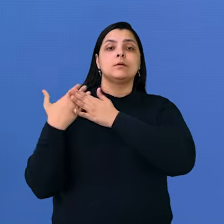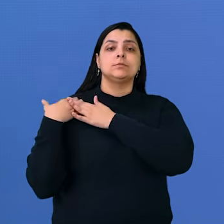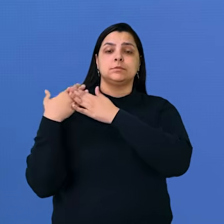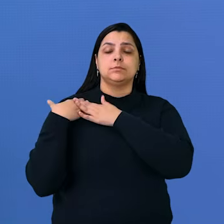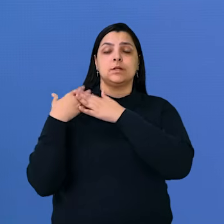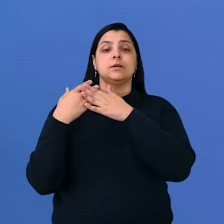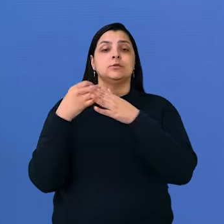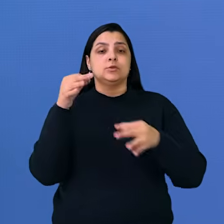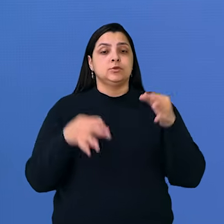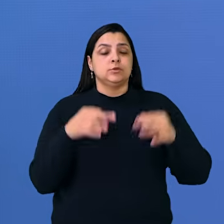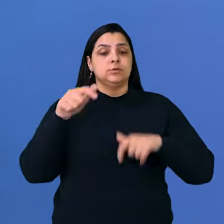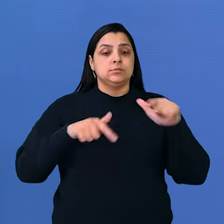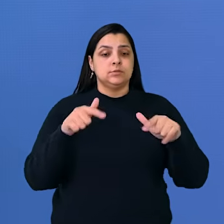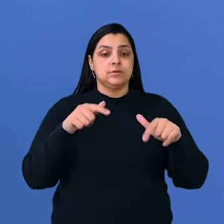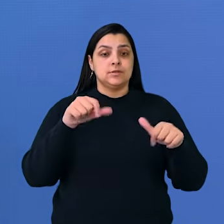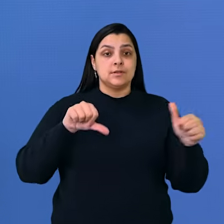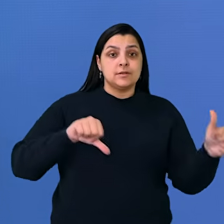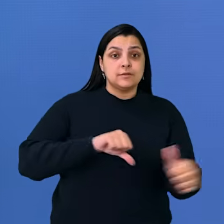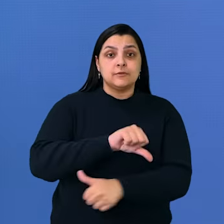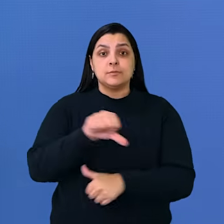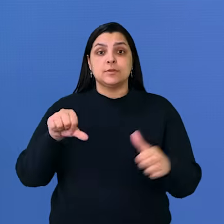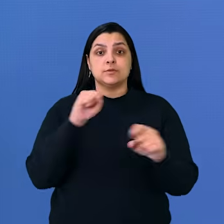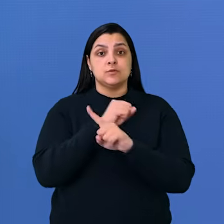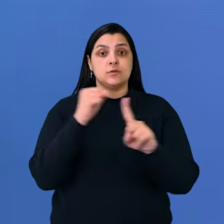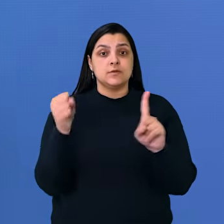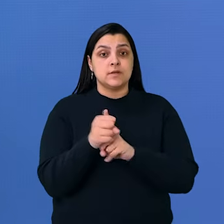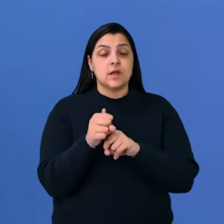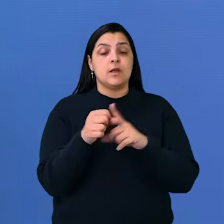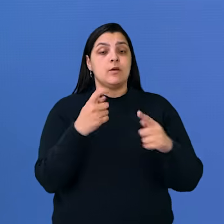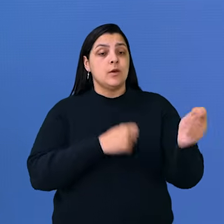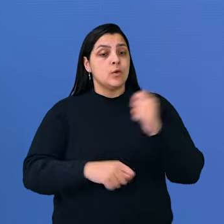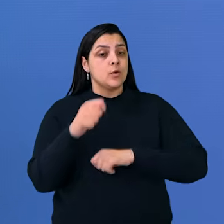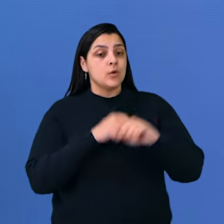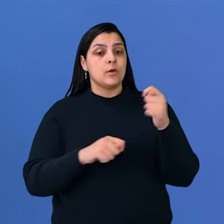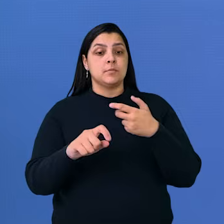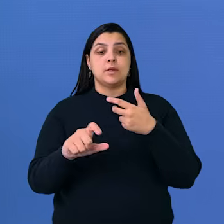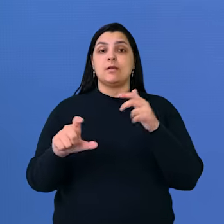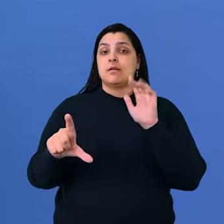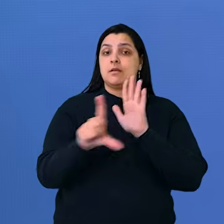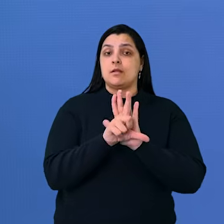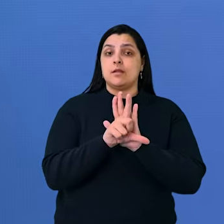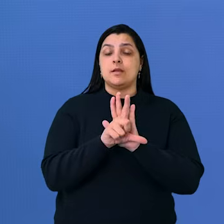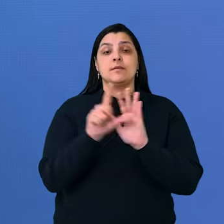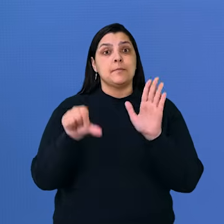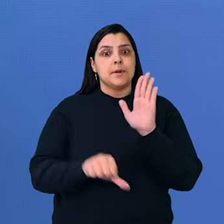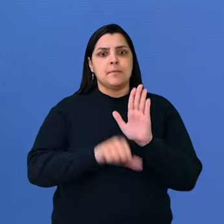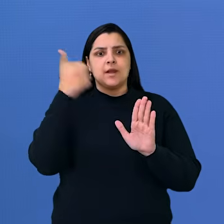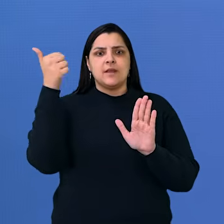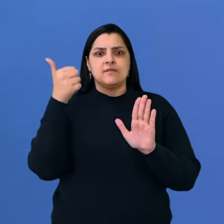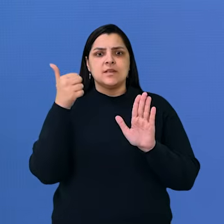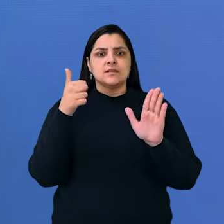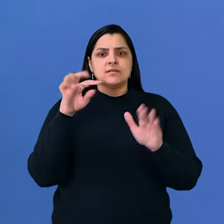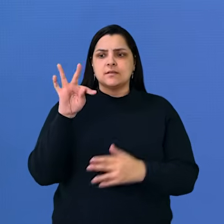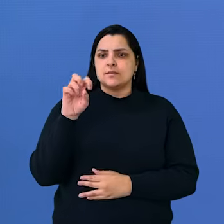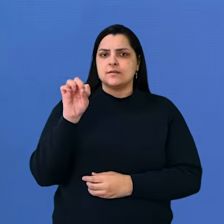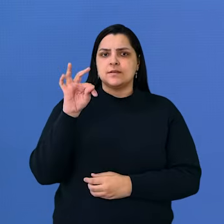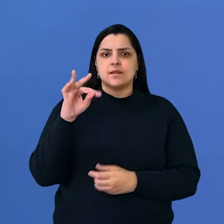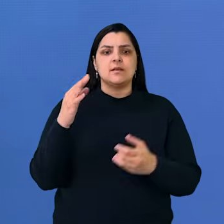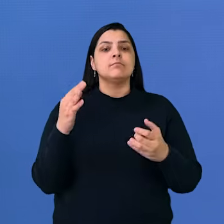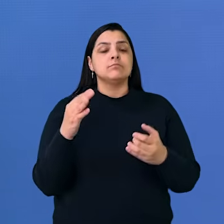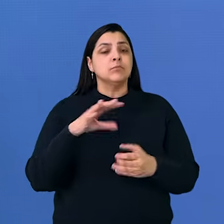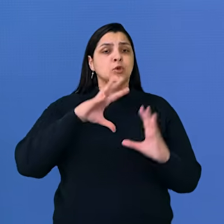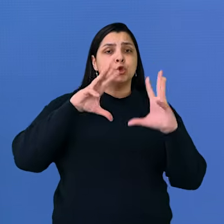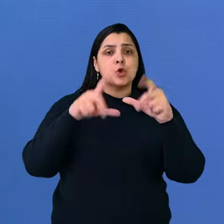das transformações sociais, econômicas e legislativas. Essa é a primeira vez que o tribunal vai publicar uma obra